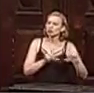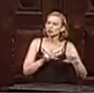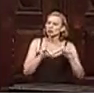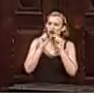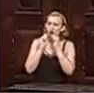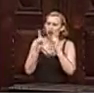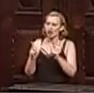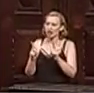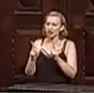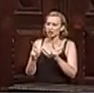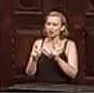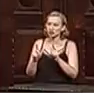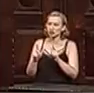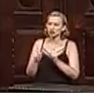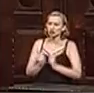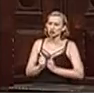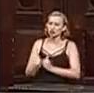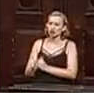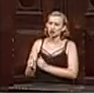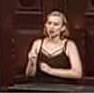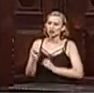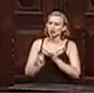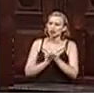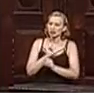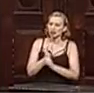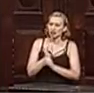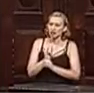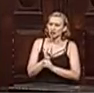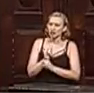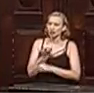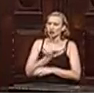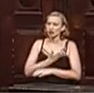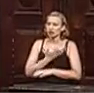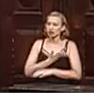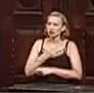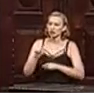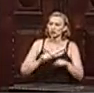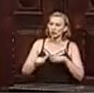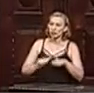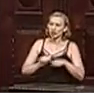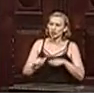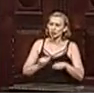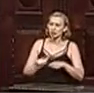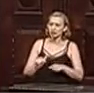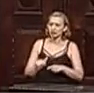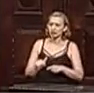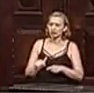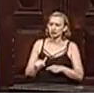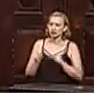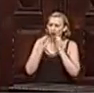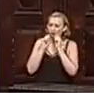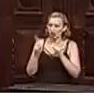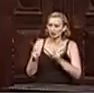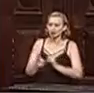nos segue pelas redes sociais, imprensa, colegas de trabalho aqui da Alerj.